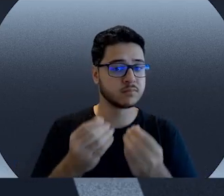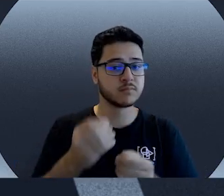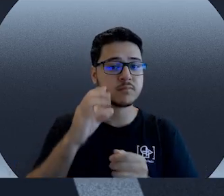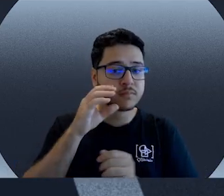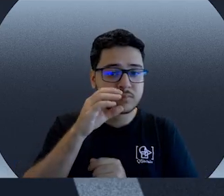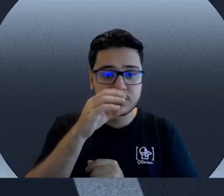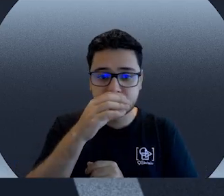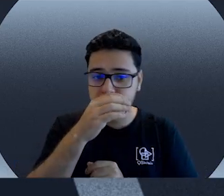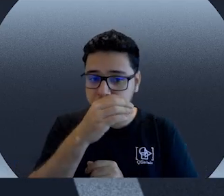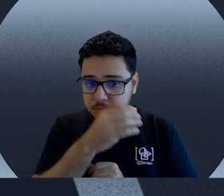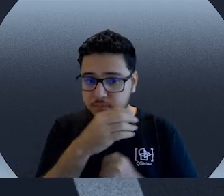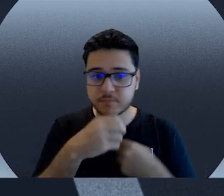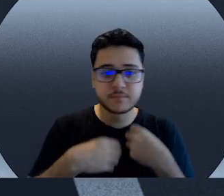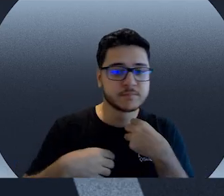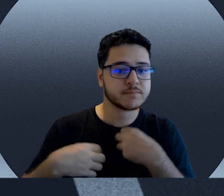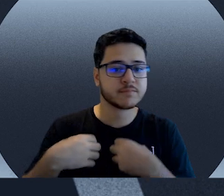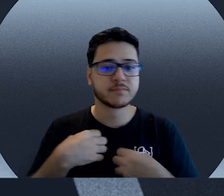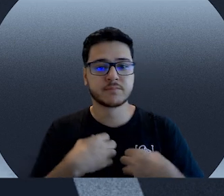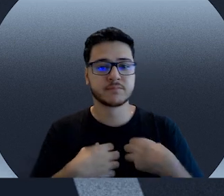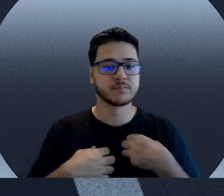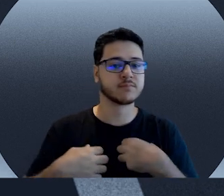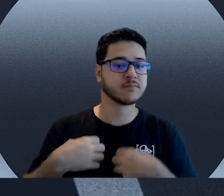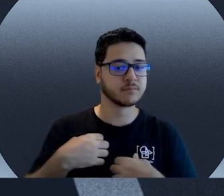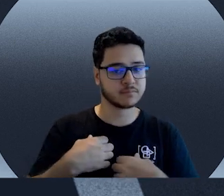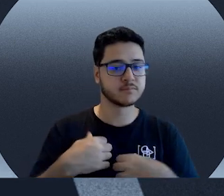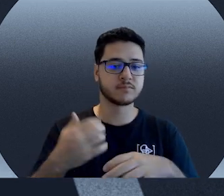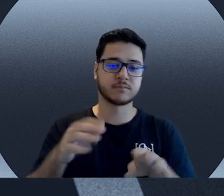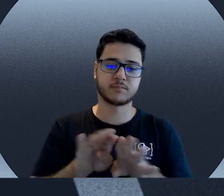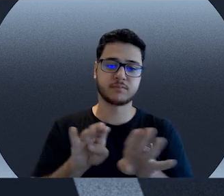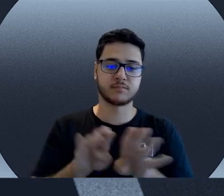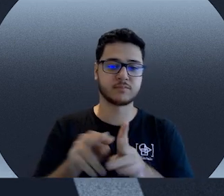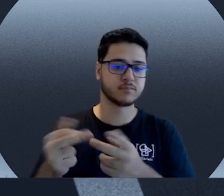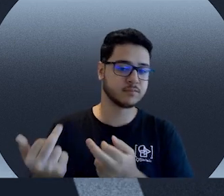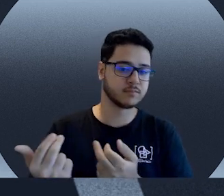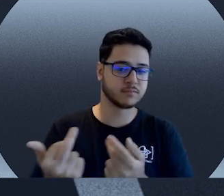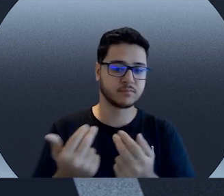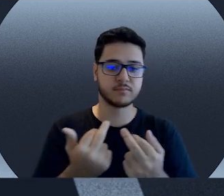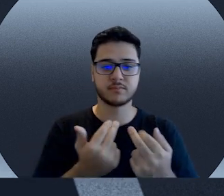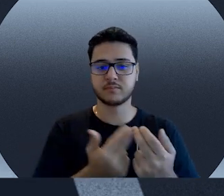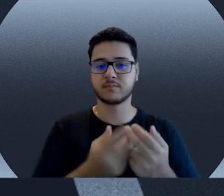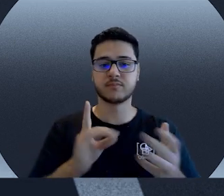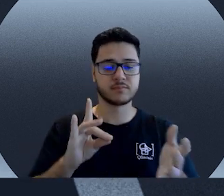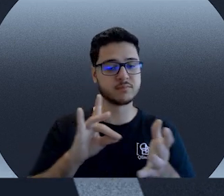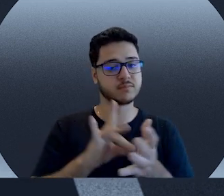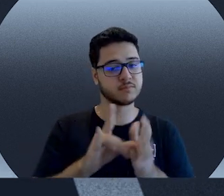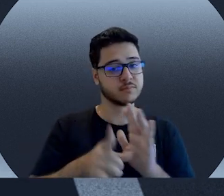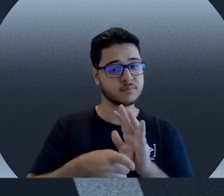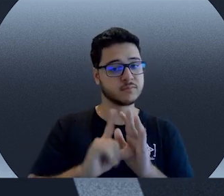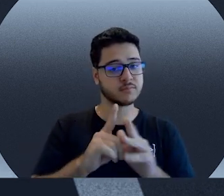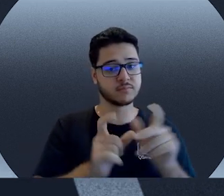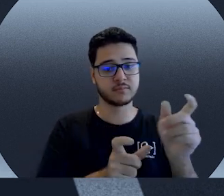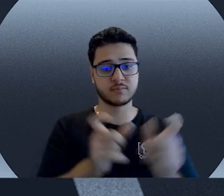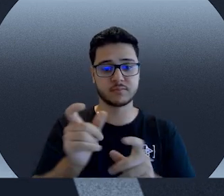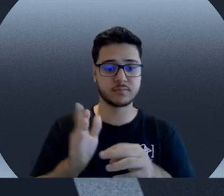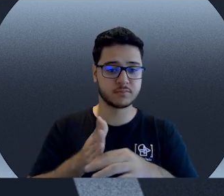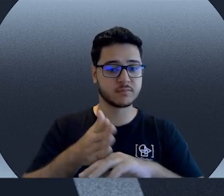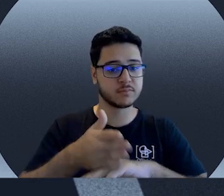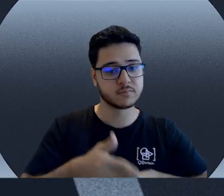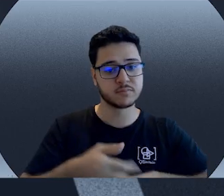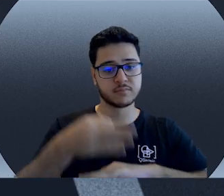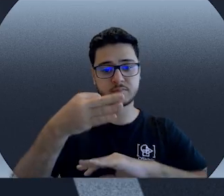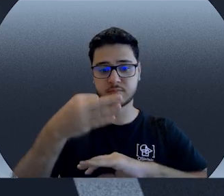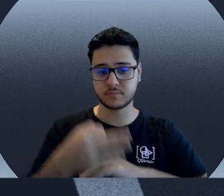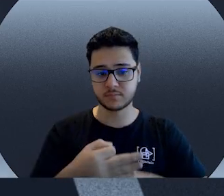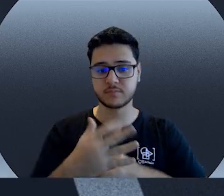muito quente, muito incômodo. E havia também um questionário antes das pessoas adentrarem na obra, que